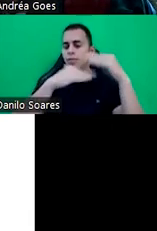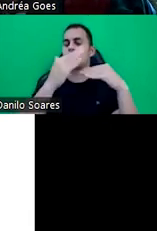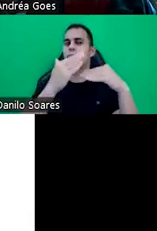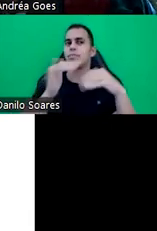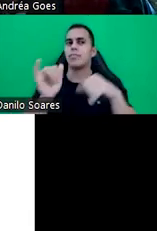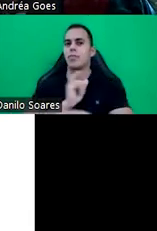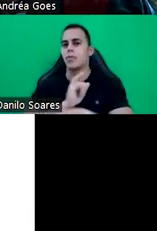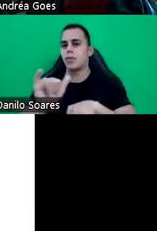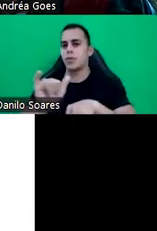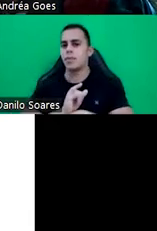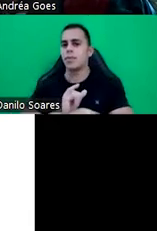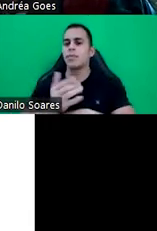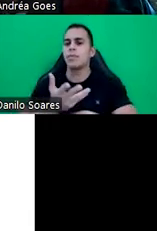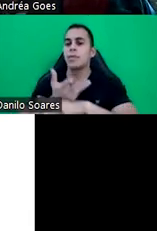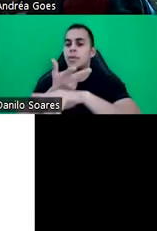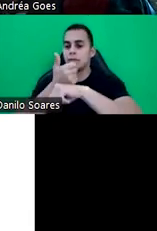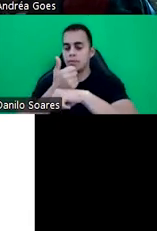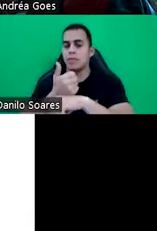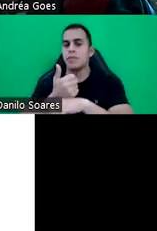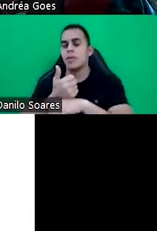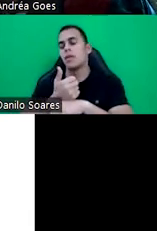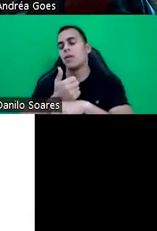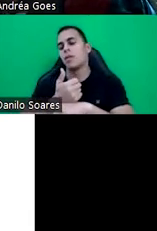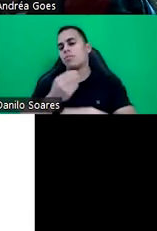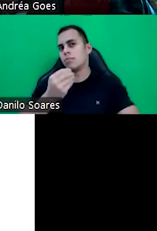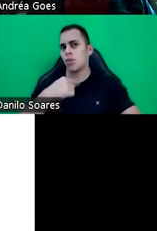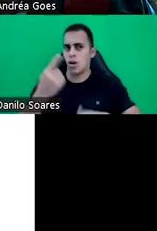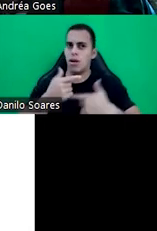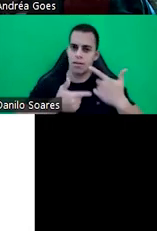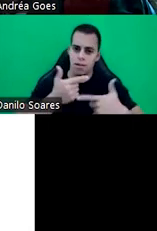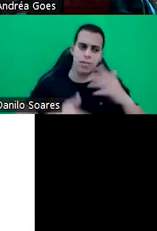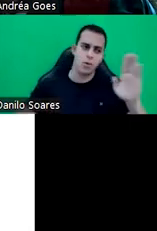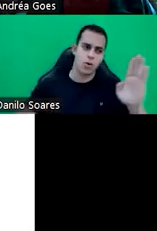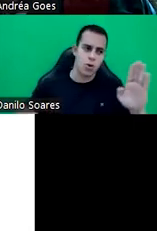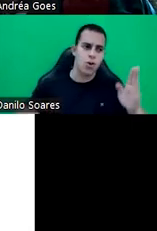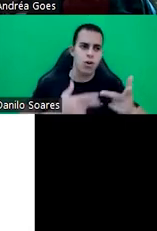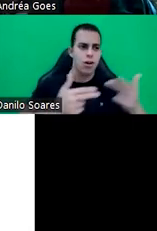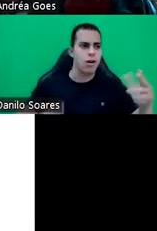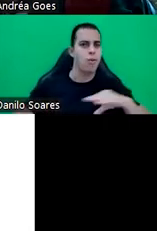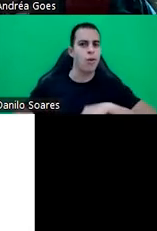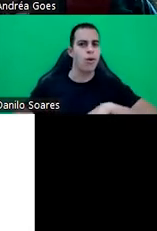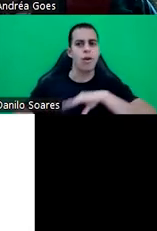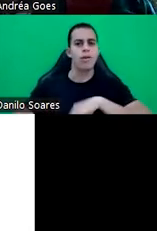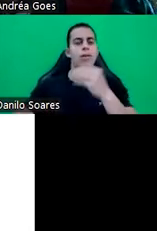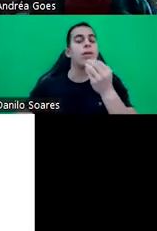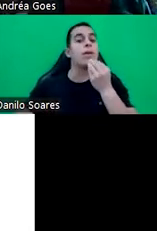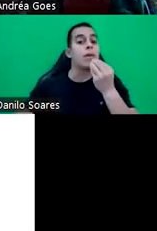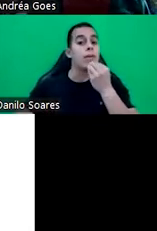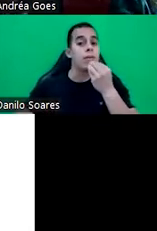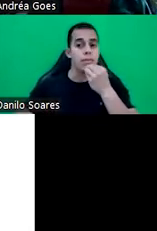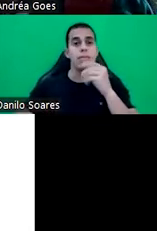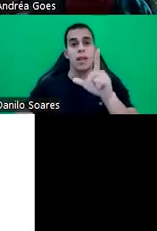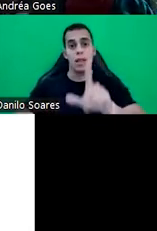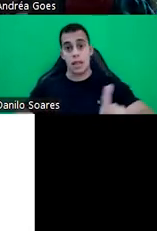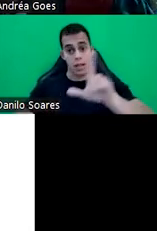forma mais interdisciplinar possível, quer dizer, além de trabalhar não só a biologia, trabalhar com o português, obviamente, porque normalmente a literatura